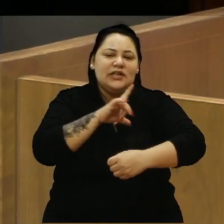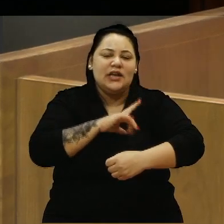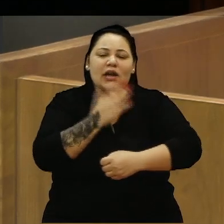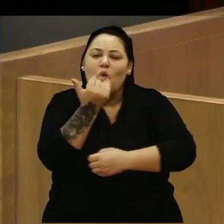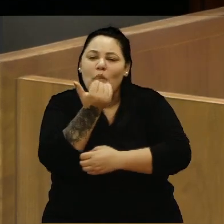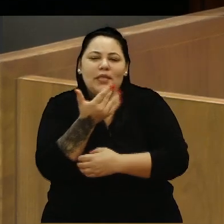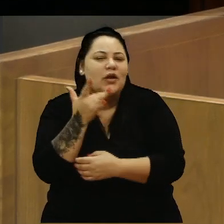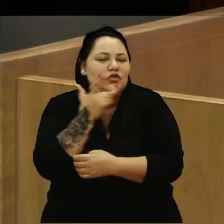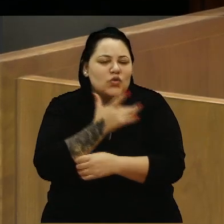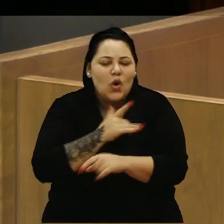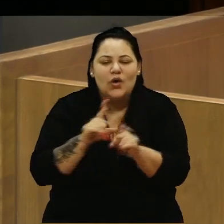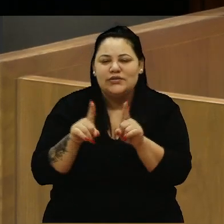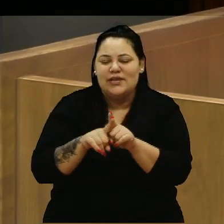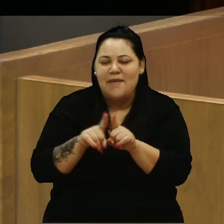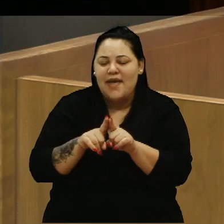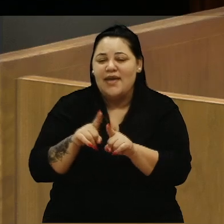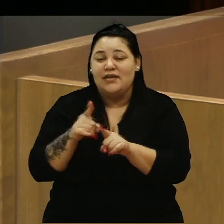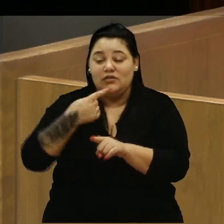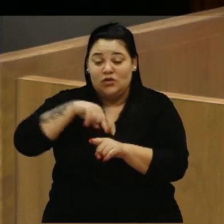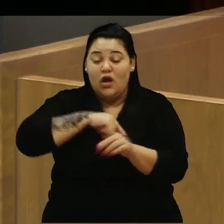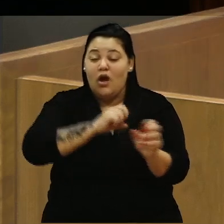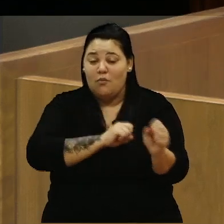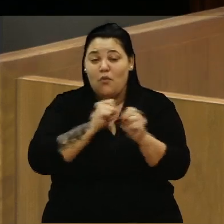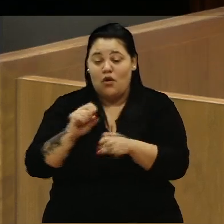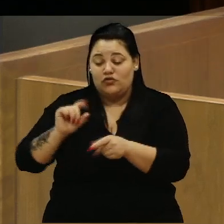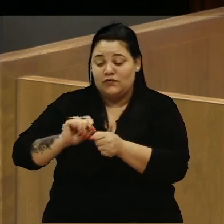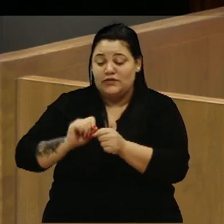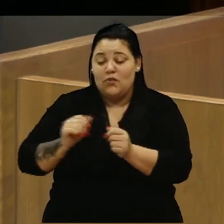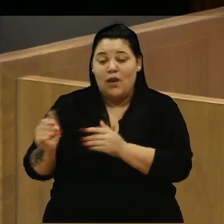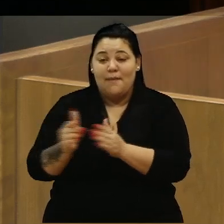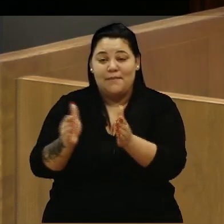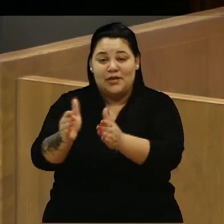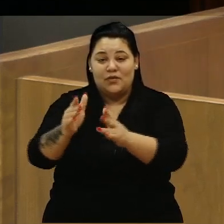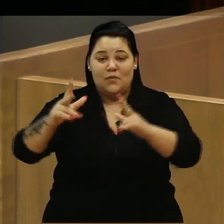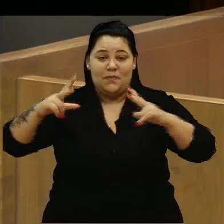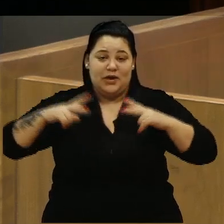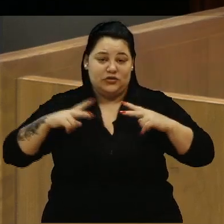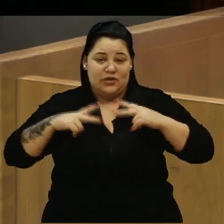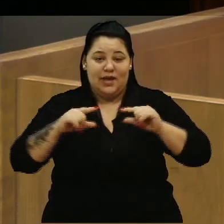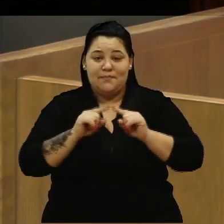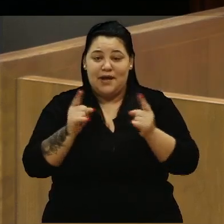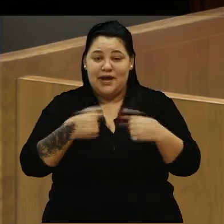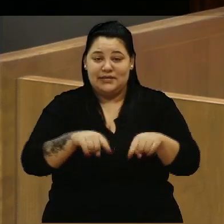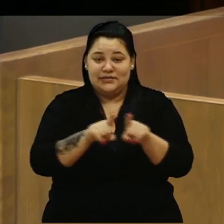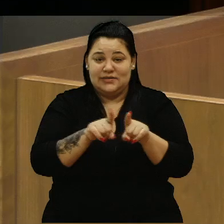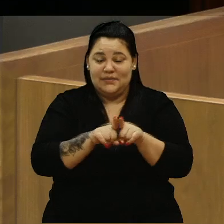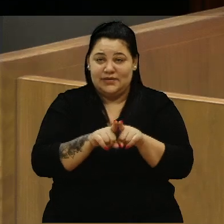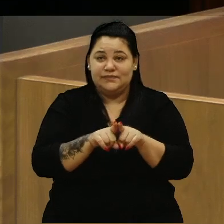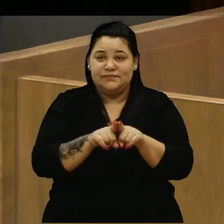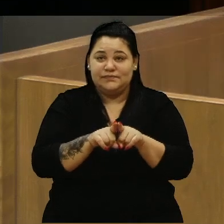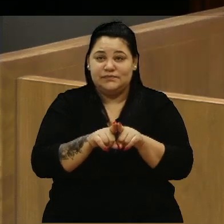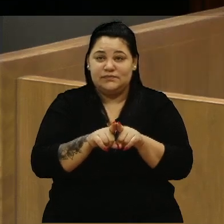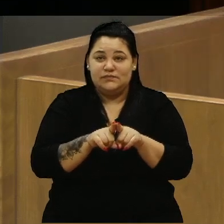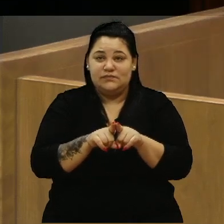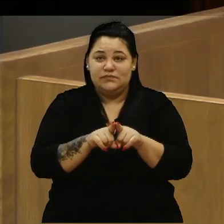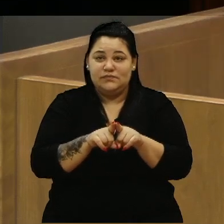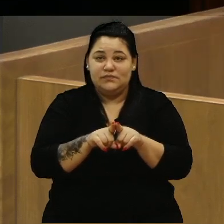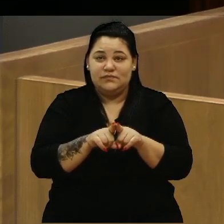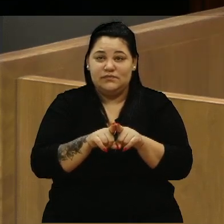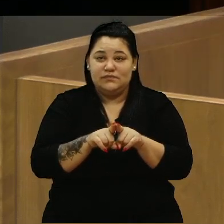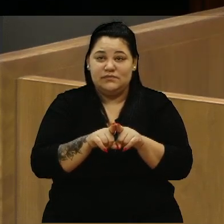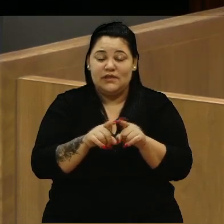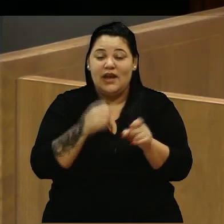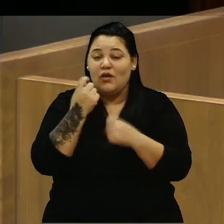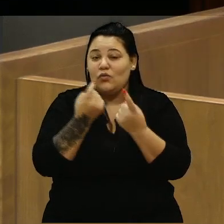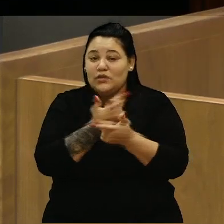a gente pode fazer um roteiro particular, mas também reservar algumas